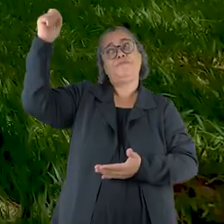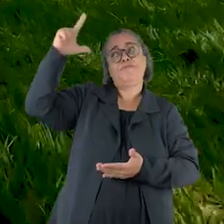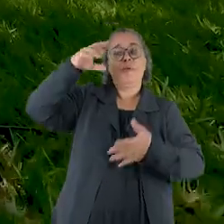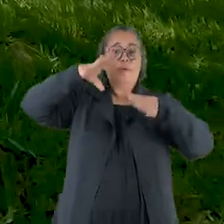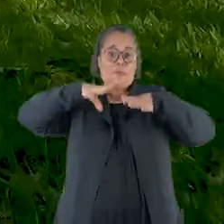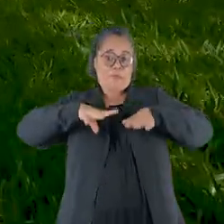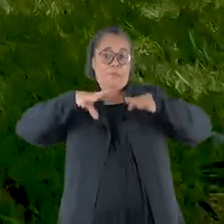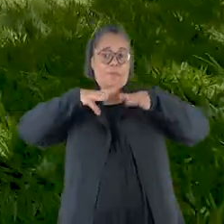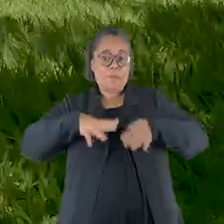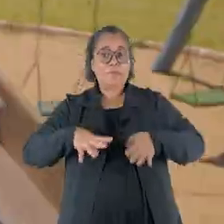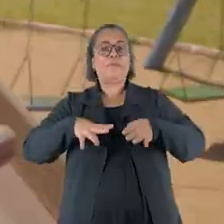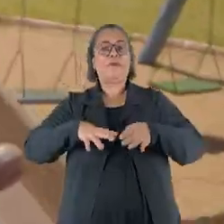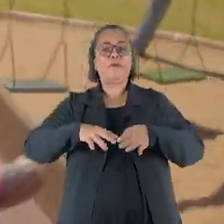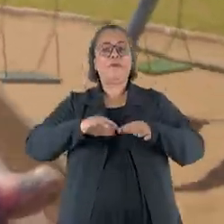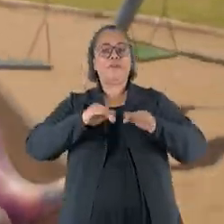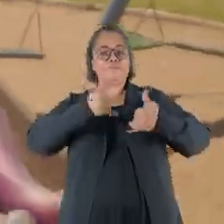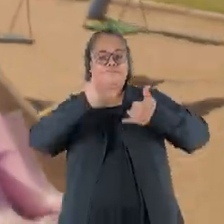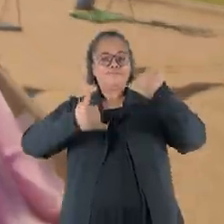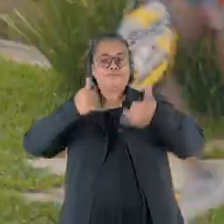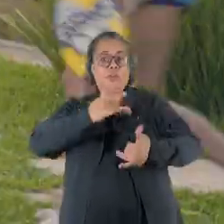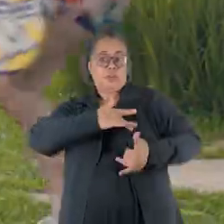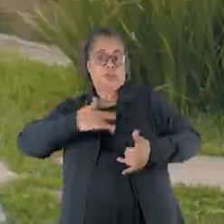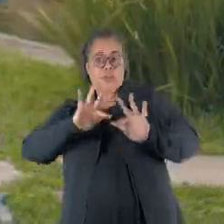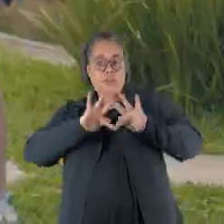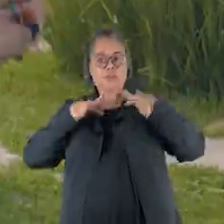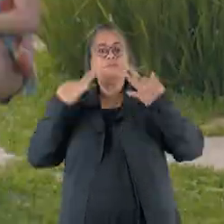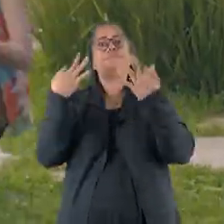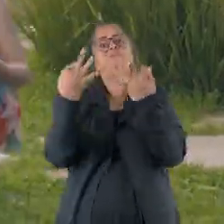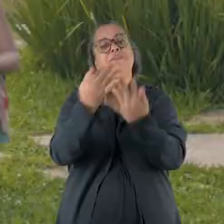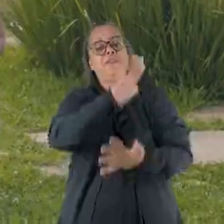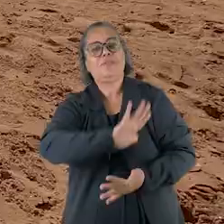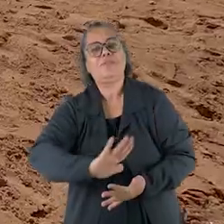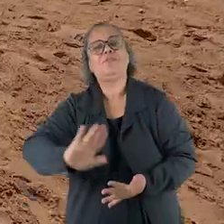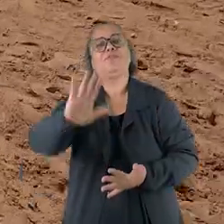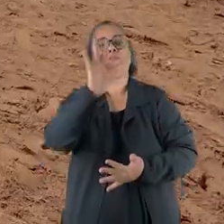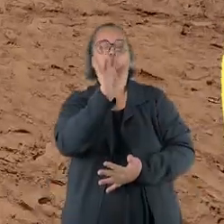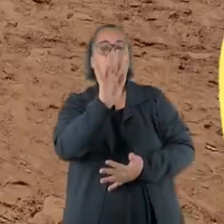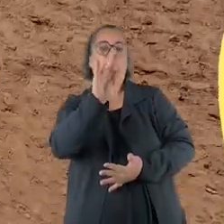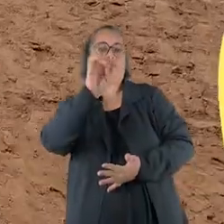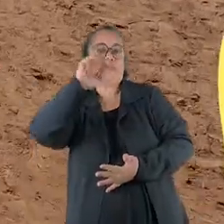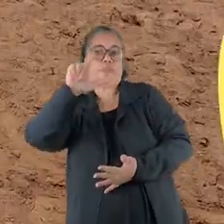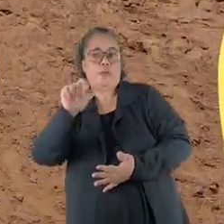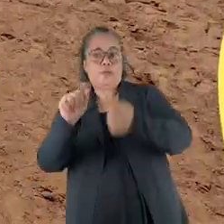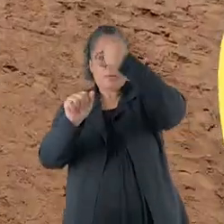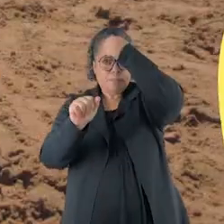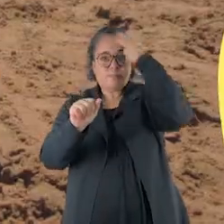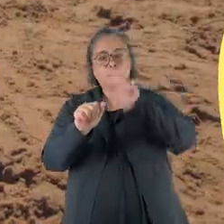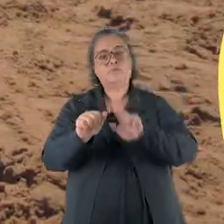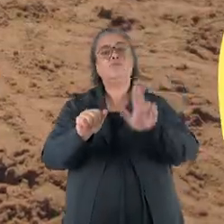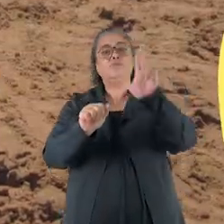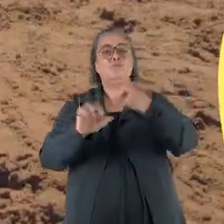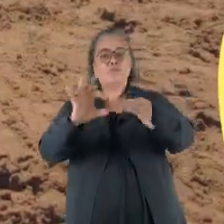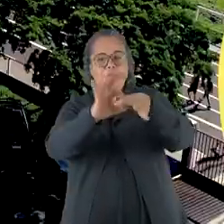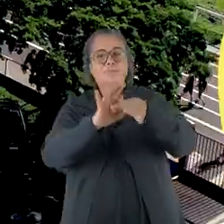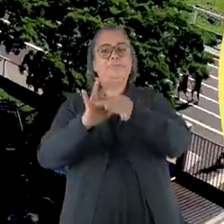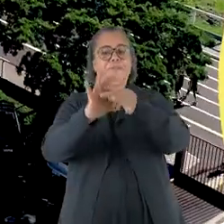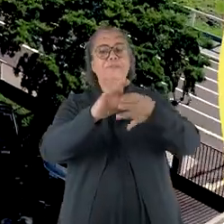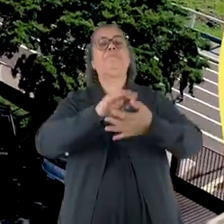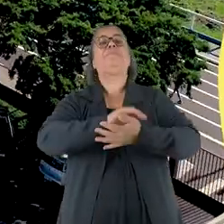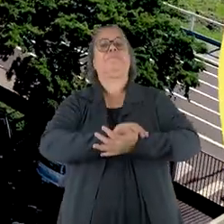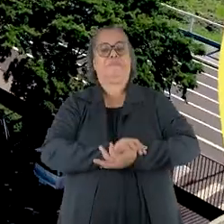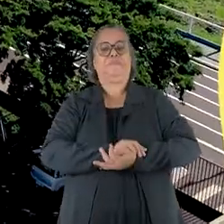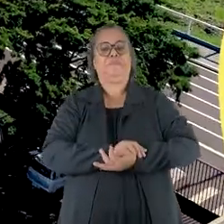inscrição. Verão no Parque, diversão e saúde para a família toda. Realização Futel e Prefeitura